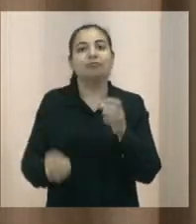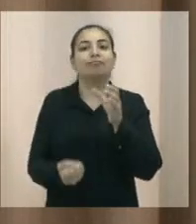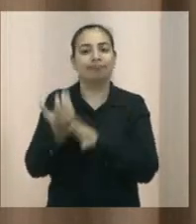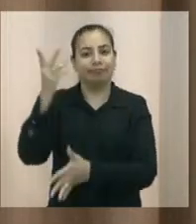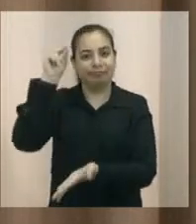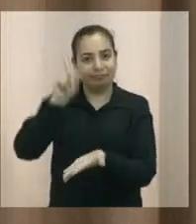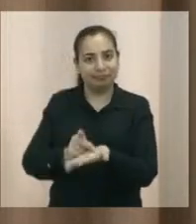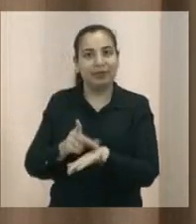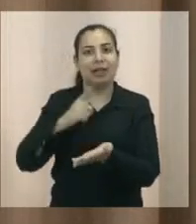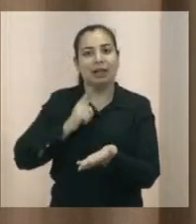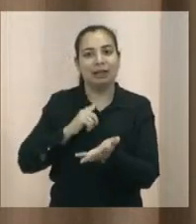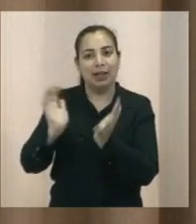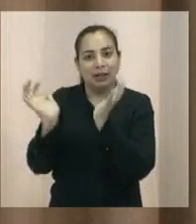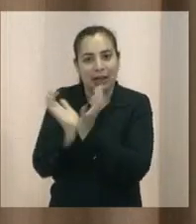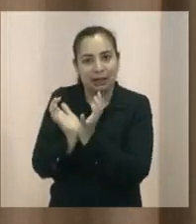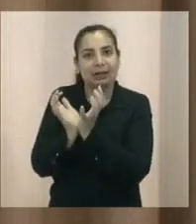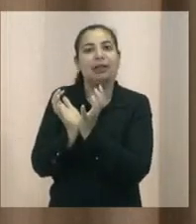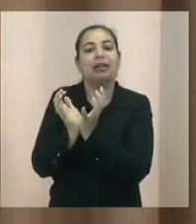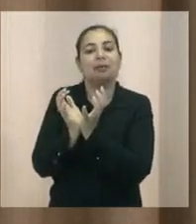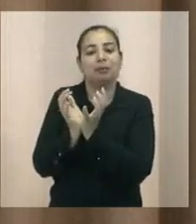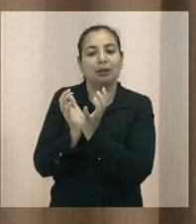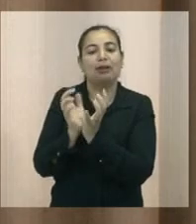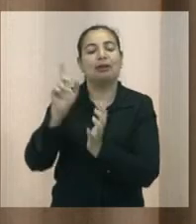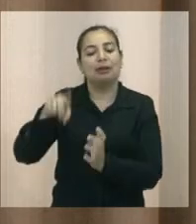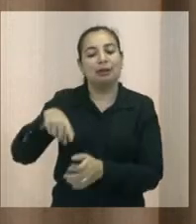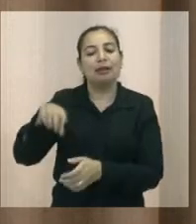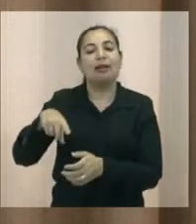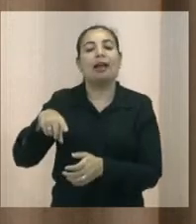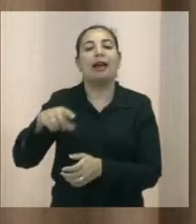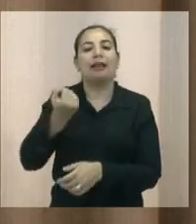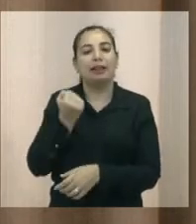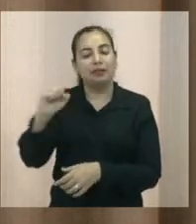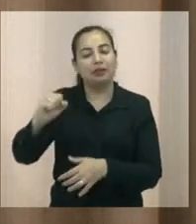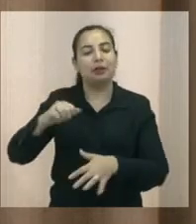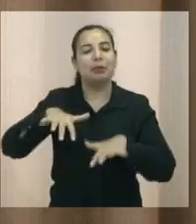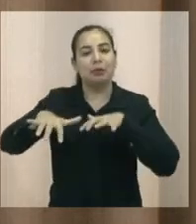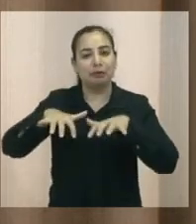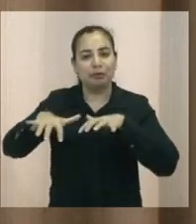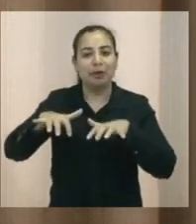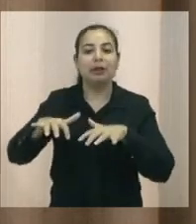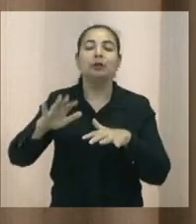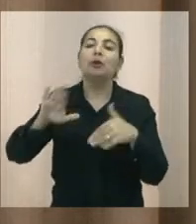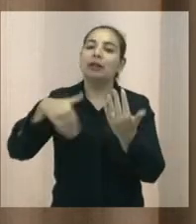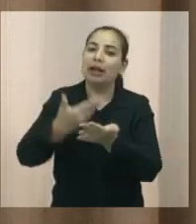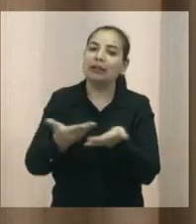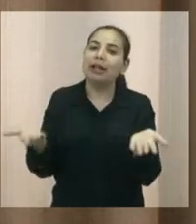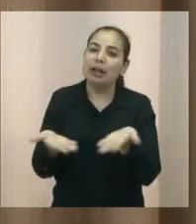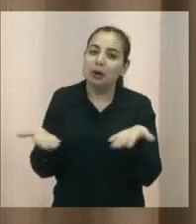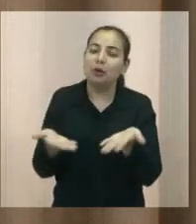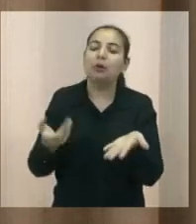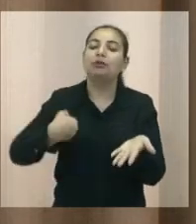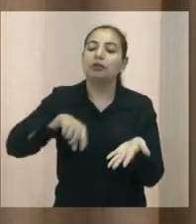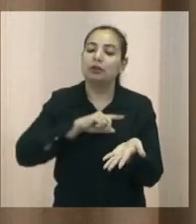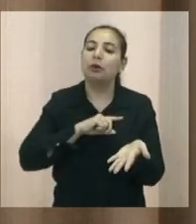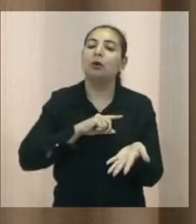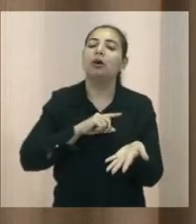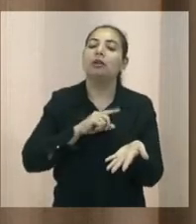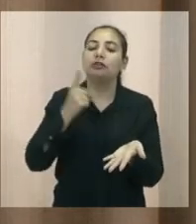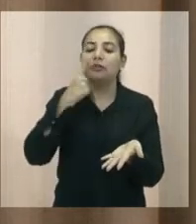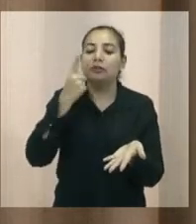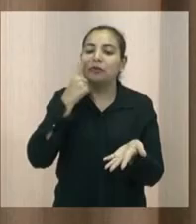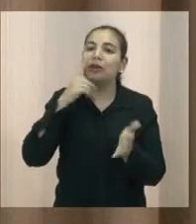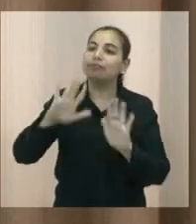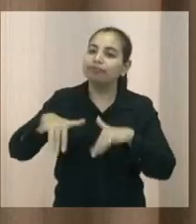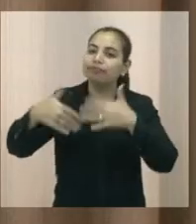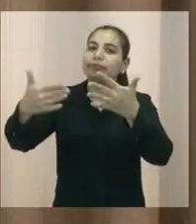2017, 2018 a gente iniciou aí o trabalho com toda a efetividade, 2018, 2019, e a gente pretende avançar nesse atendimento